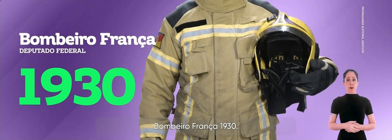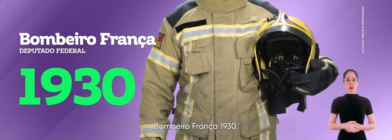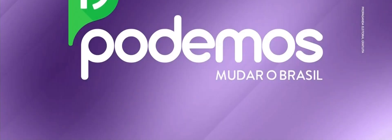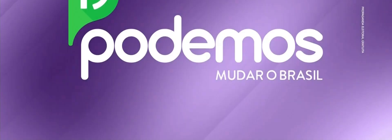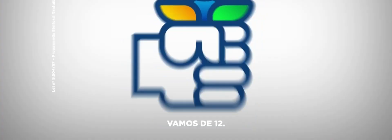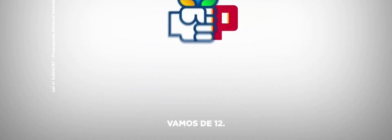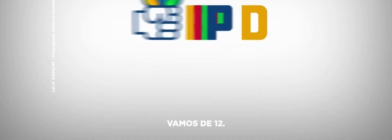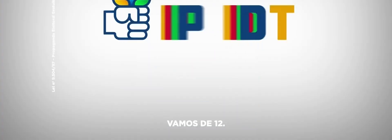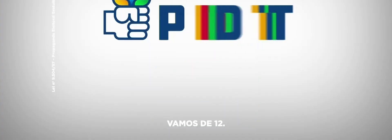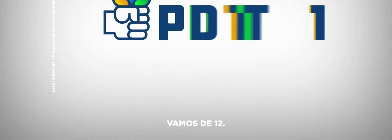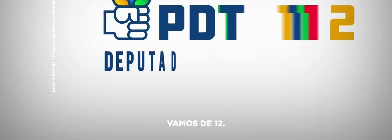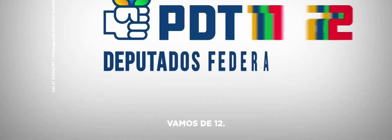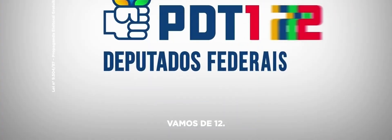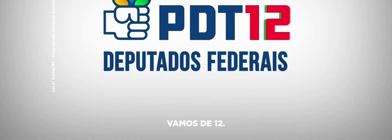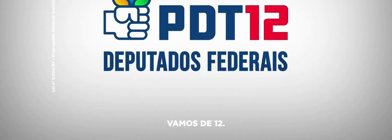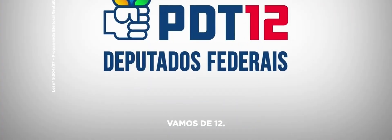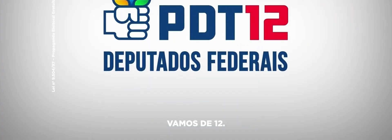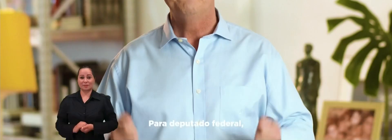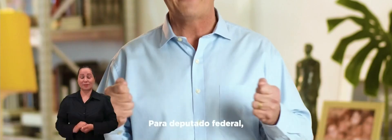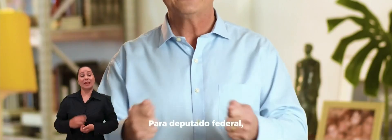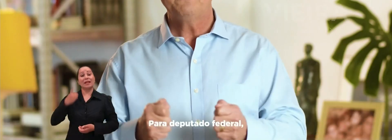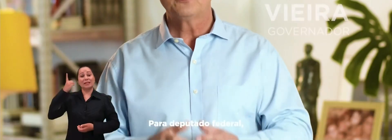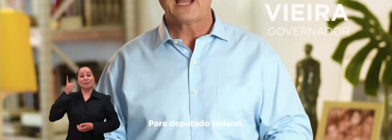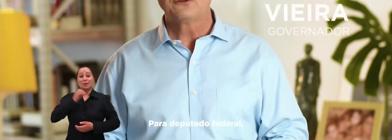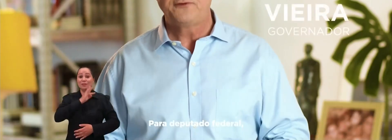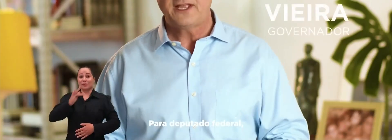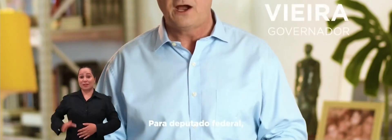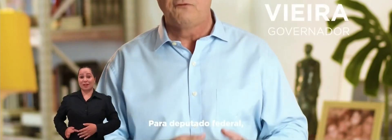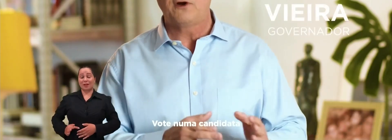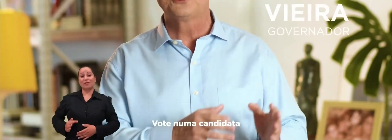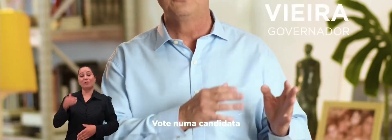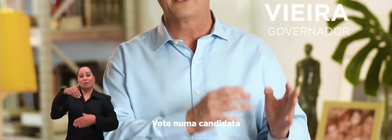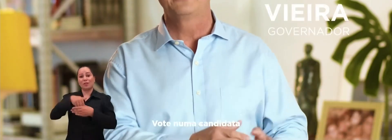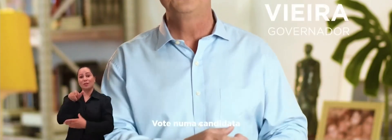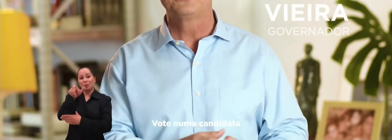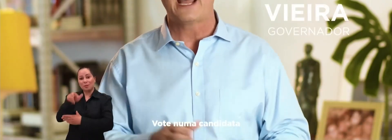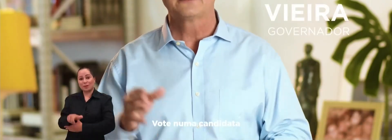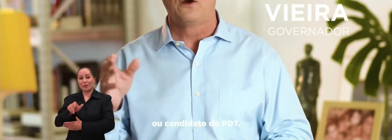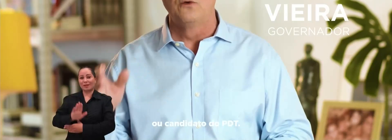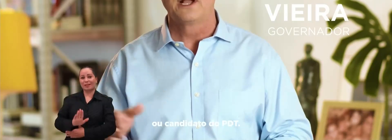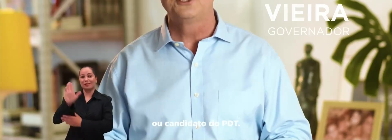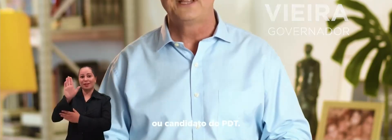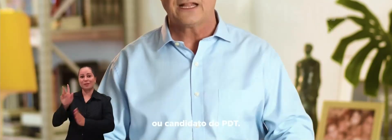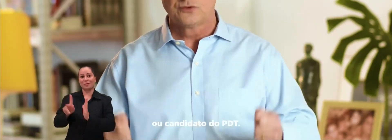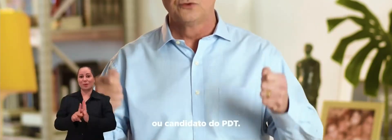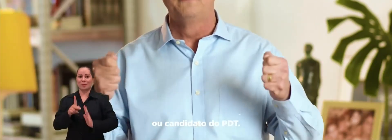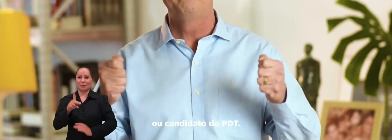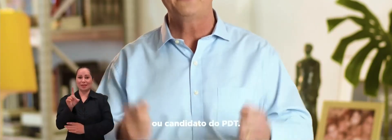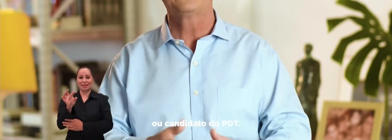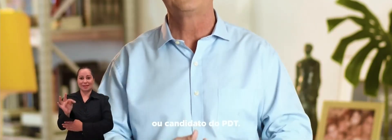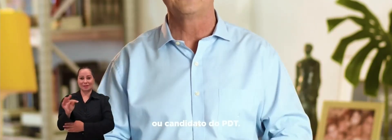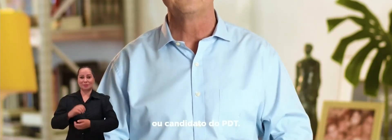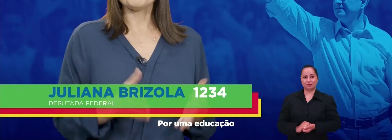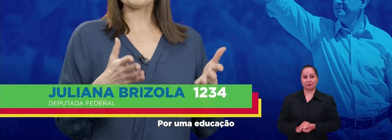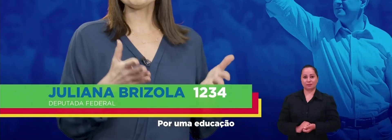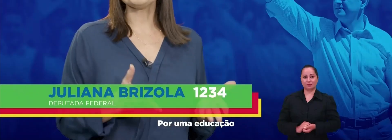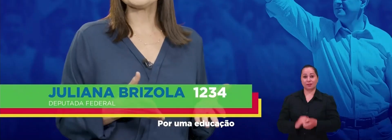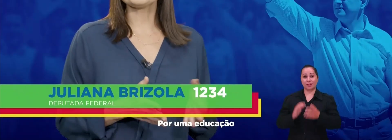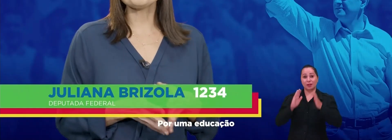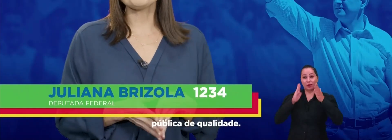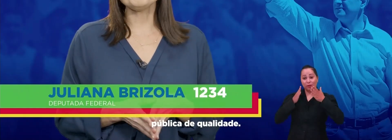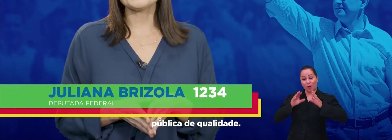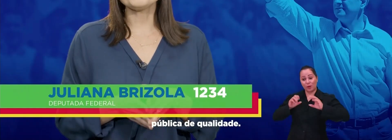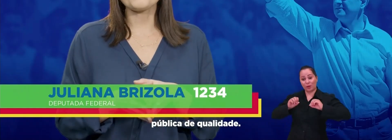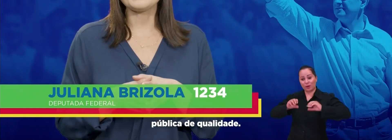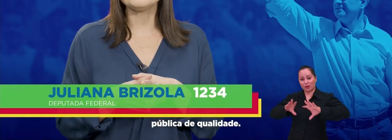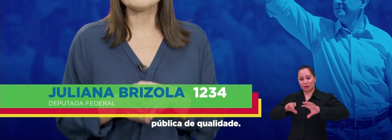1930. Famude Tosi! Para deputado federal, vote numa candidata ou candidato do PDT. Por uma